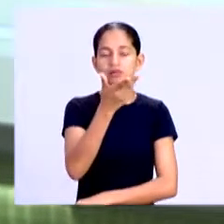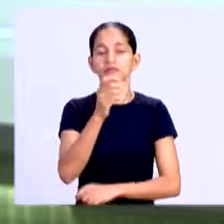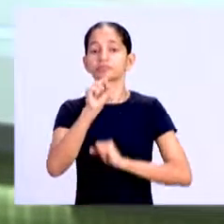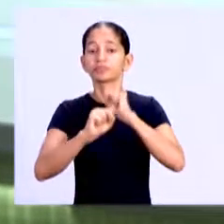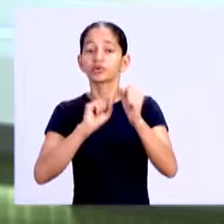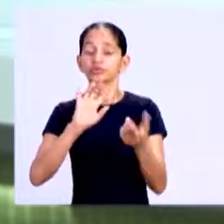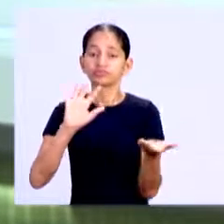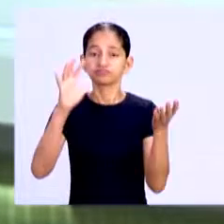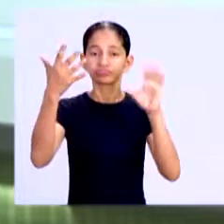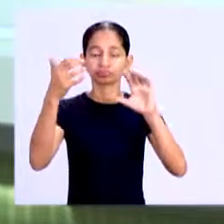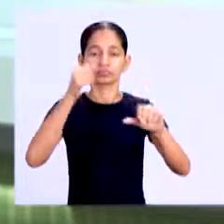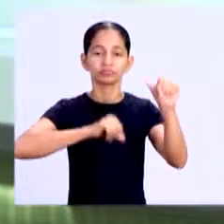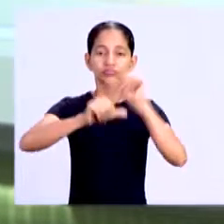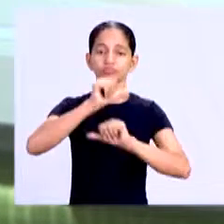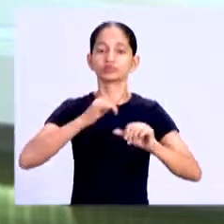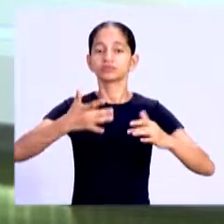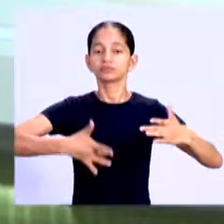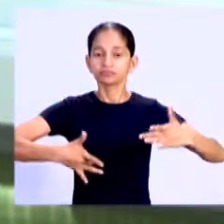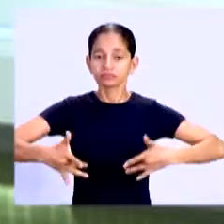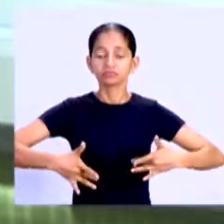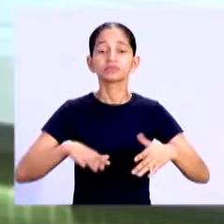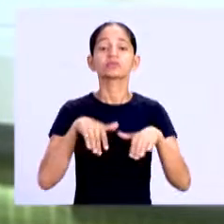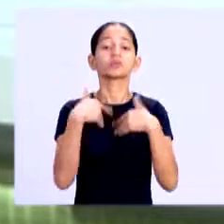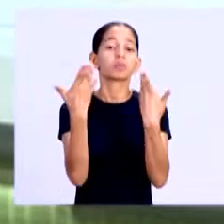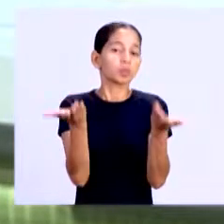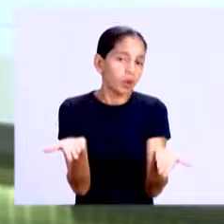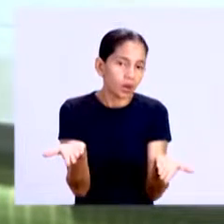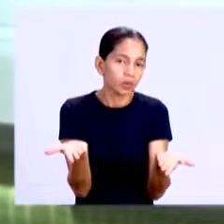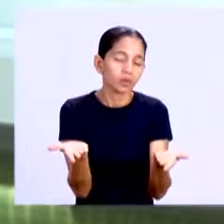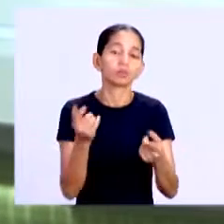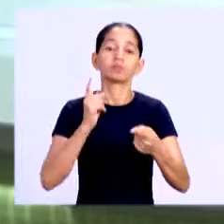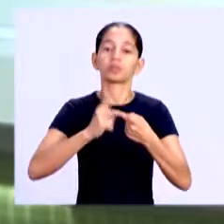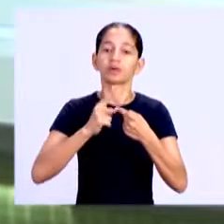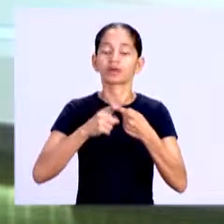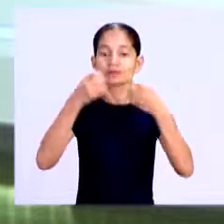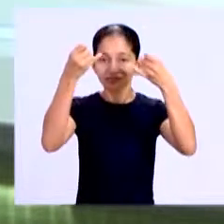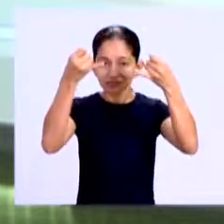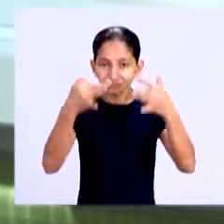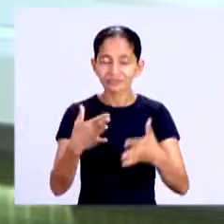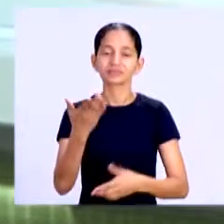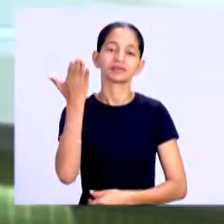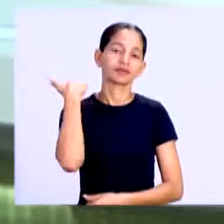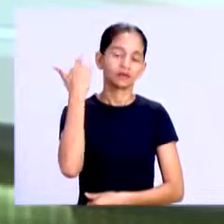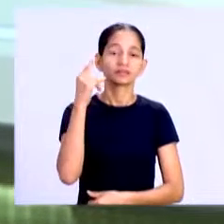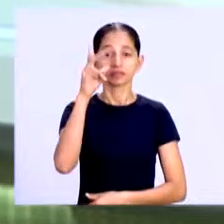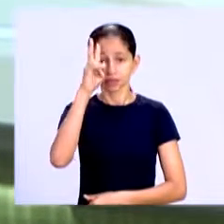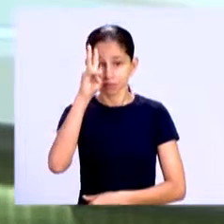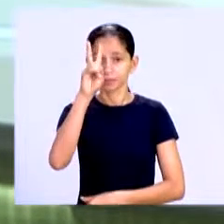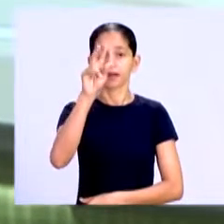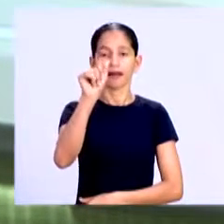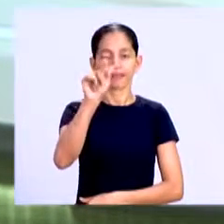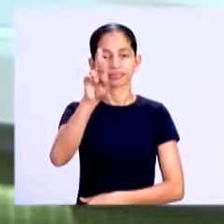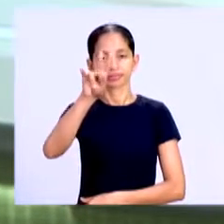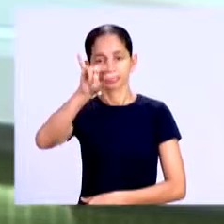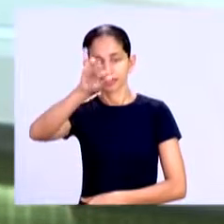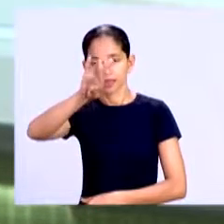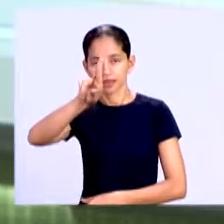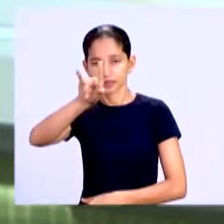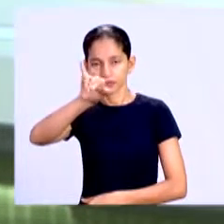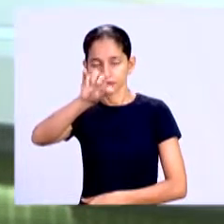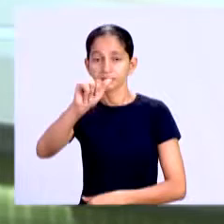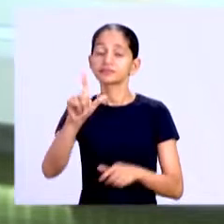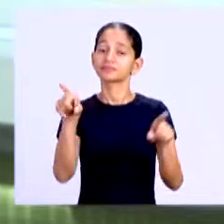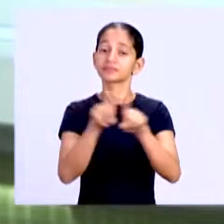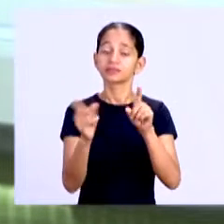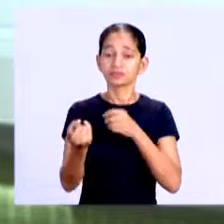causar alteração em alguns órgãos. Por quê? Porque, como eu falei, que as artérias ela está ligada diretamente ao coração, ela está ligada